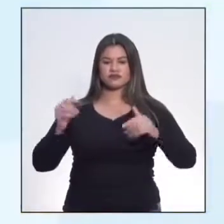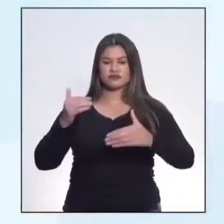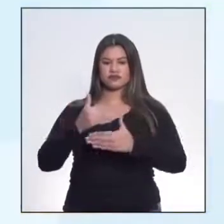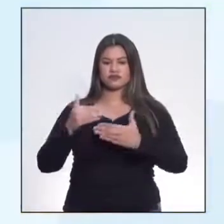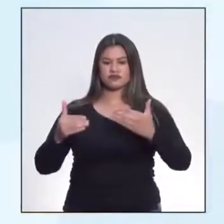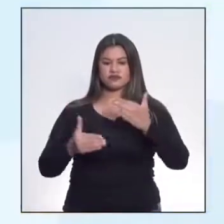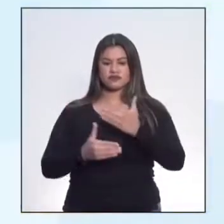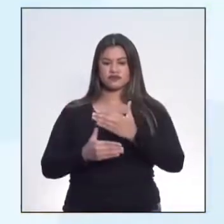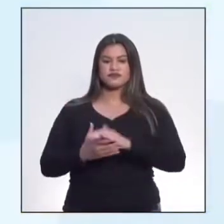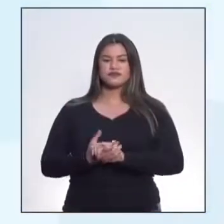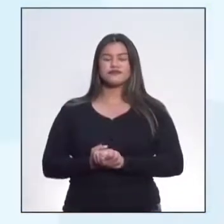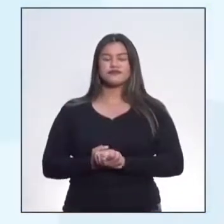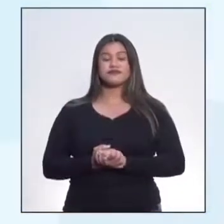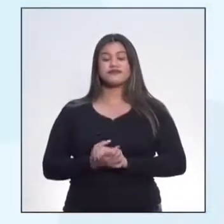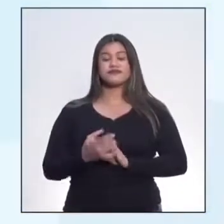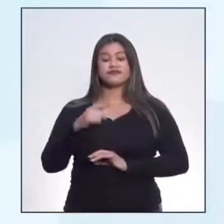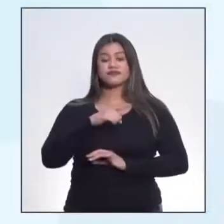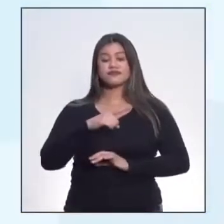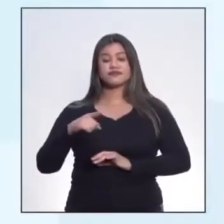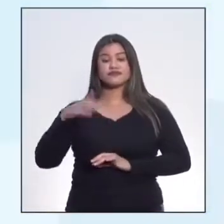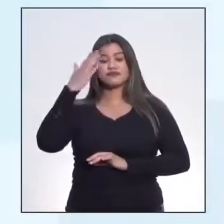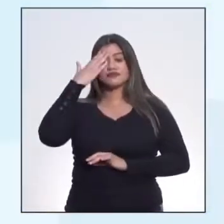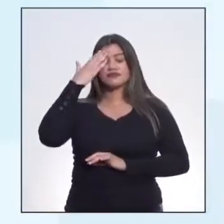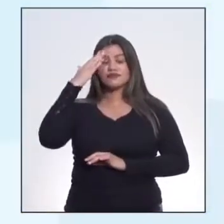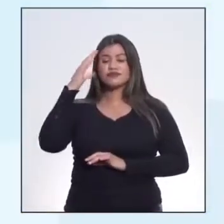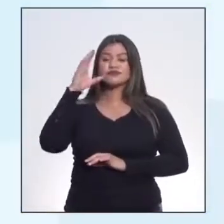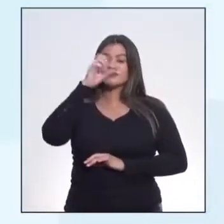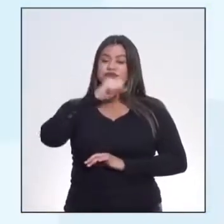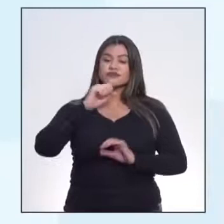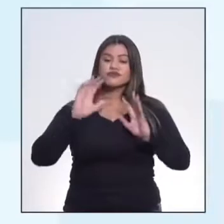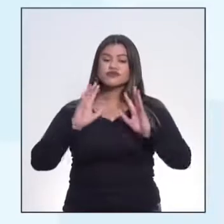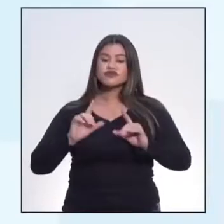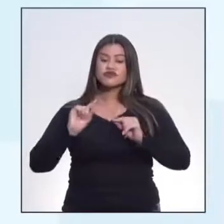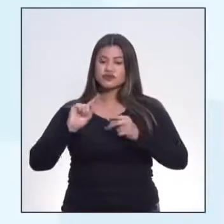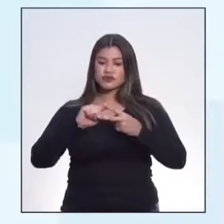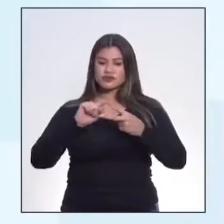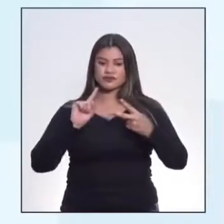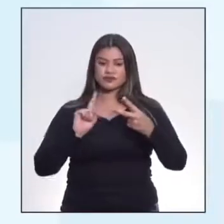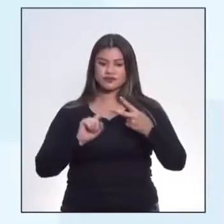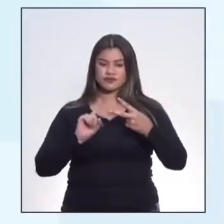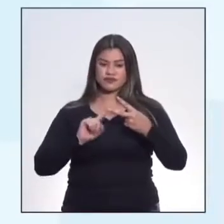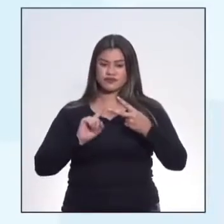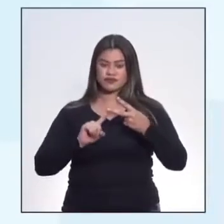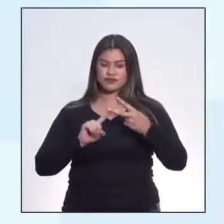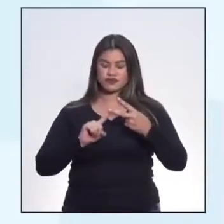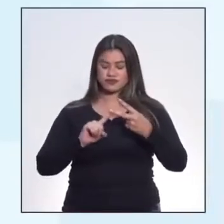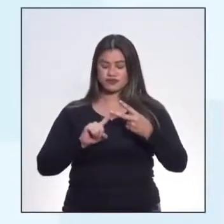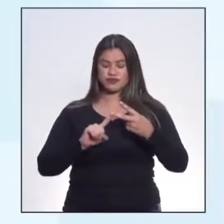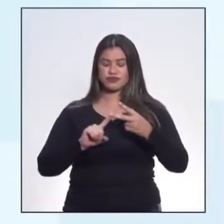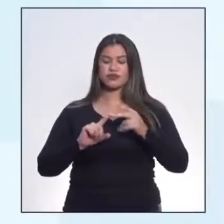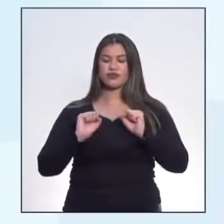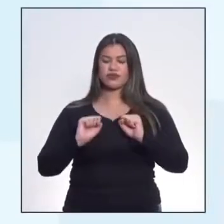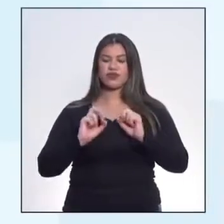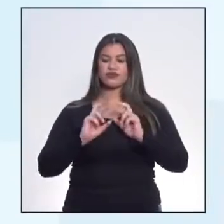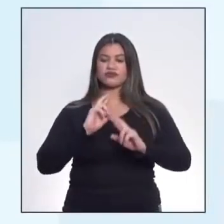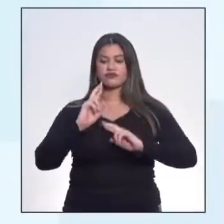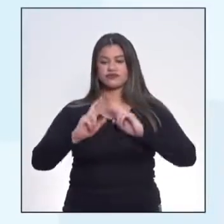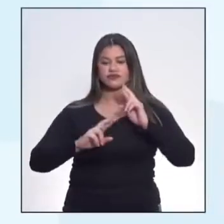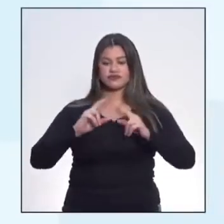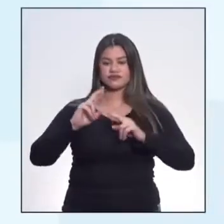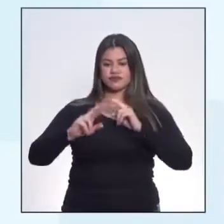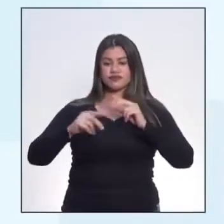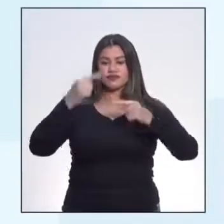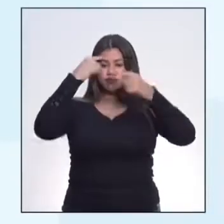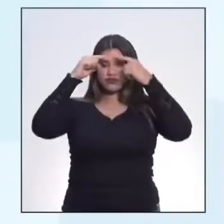de sondagem. Nós trouxemos 2 questões para que vocês possam registrar as suas respostas, seus conhecimentos